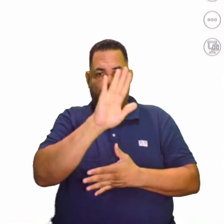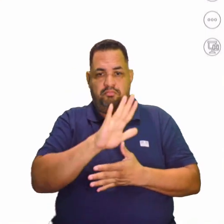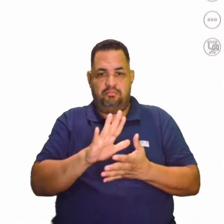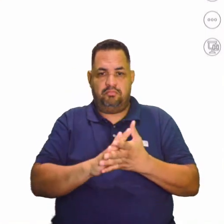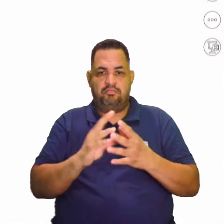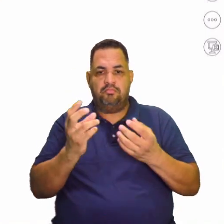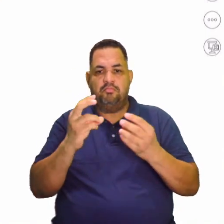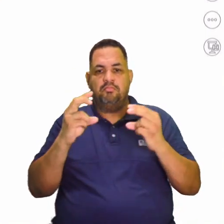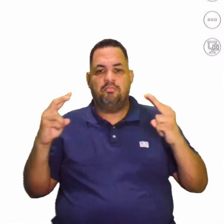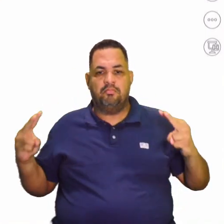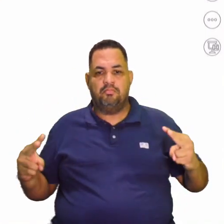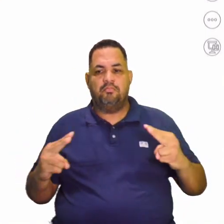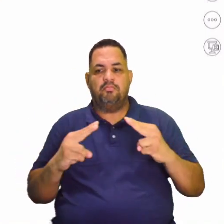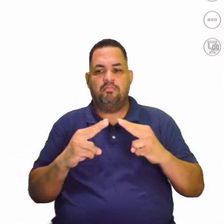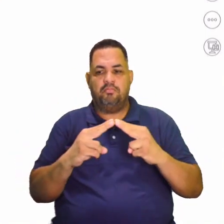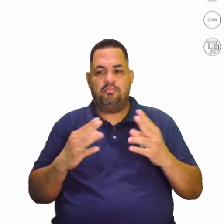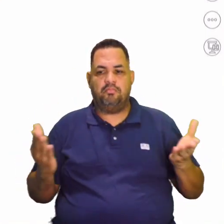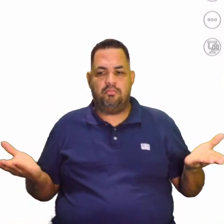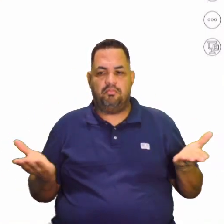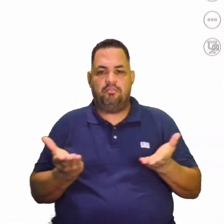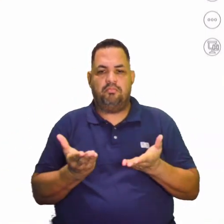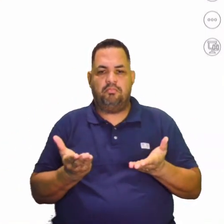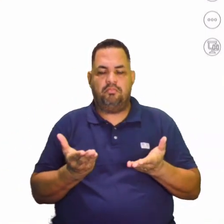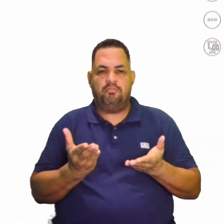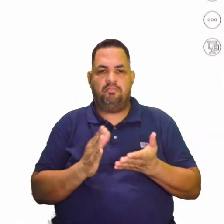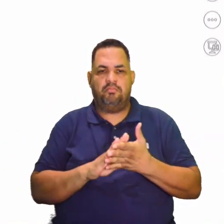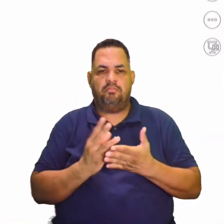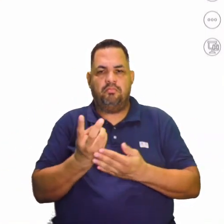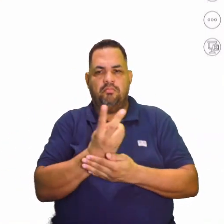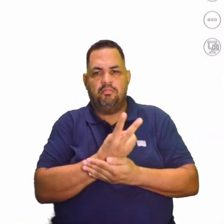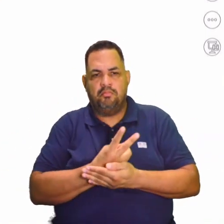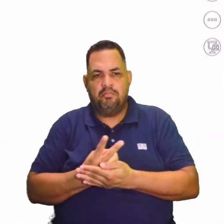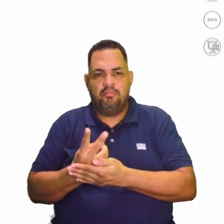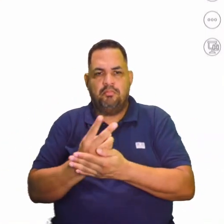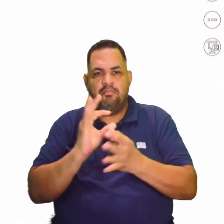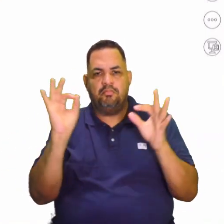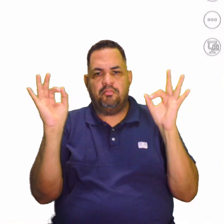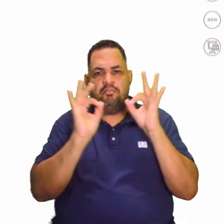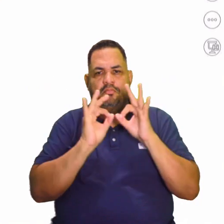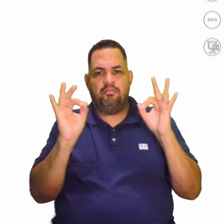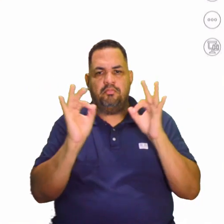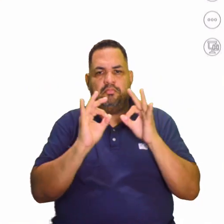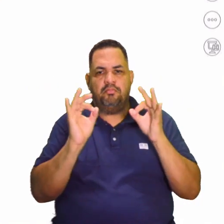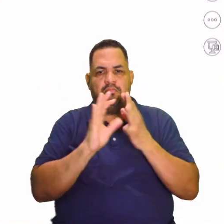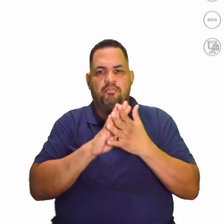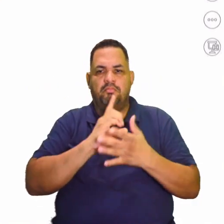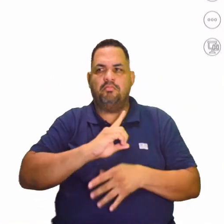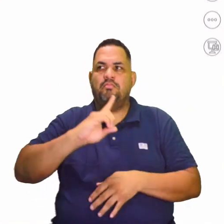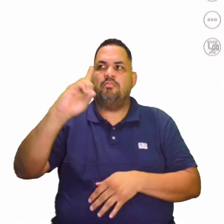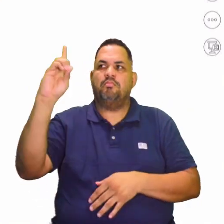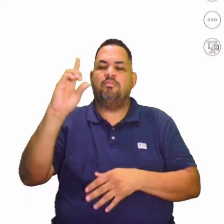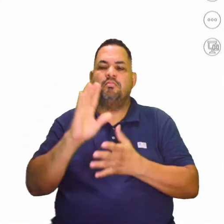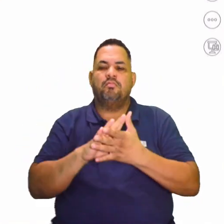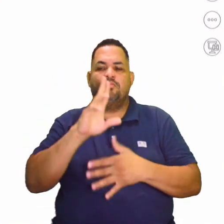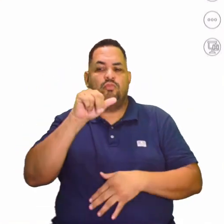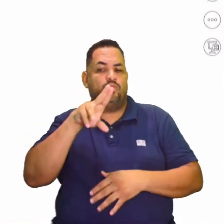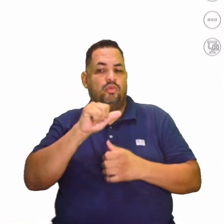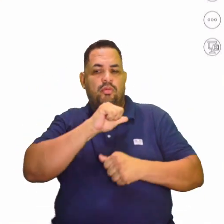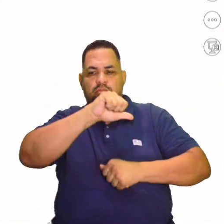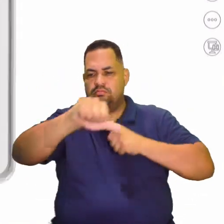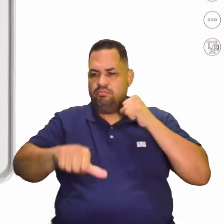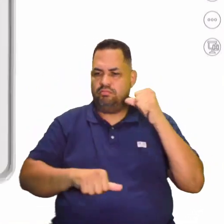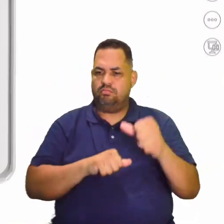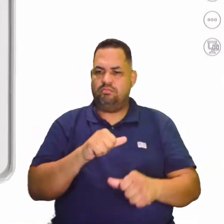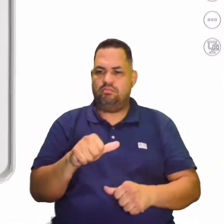das pirâmides na atualidade, e eles buscavam, então, a perfeição divina imutável.